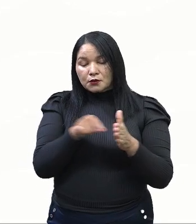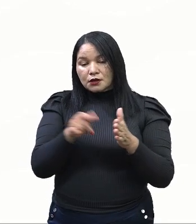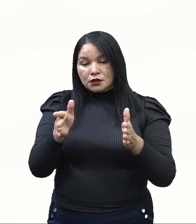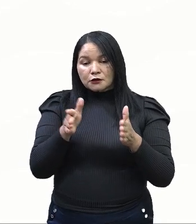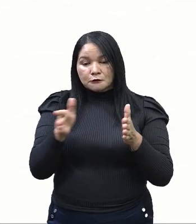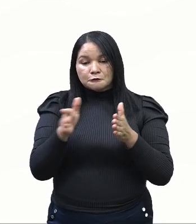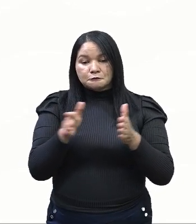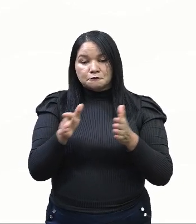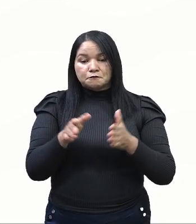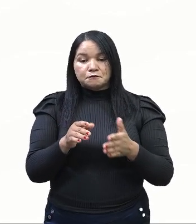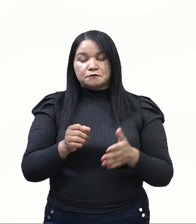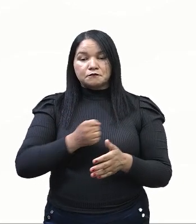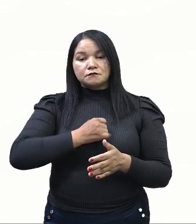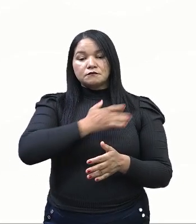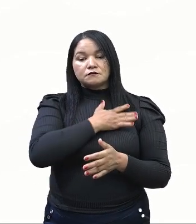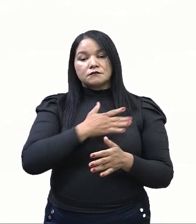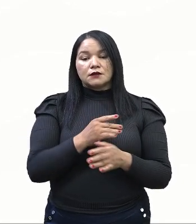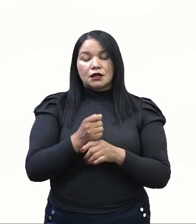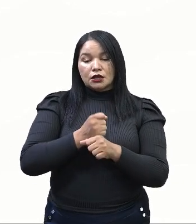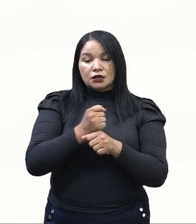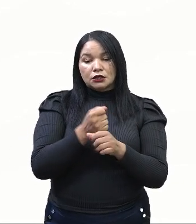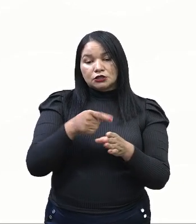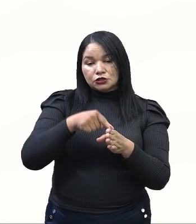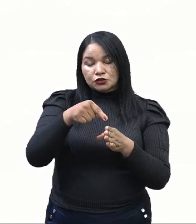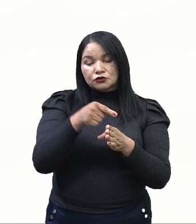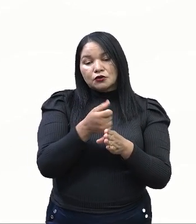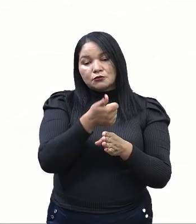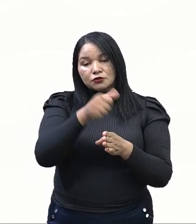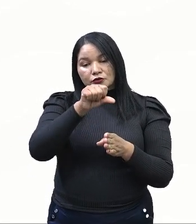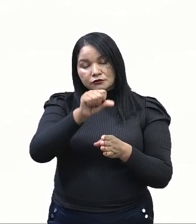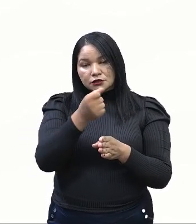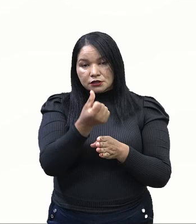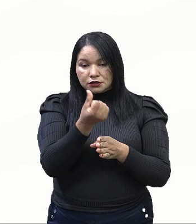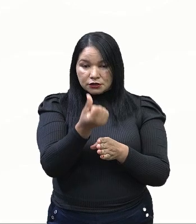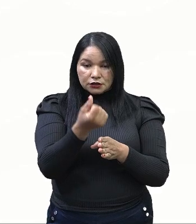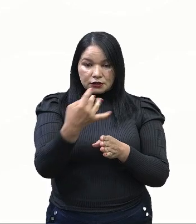inicia ali em 1964 e vai até